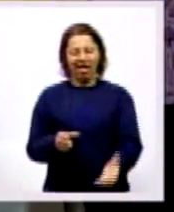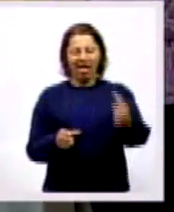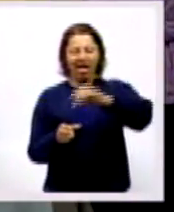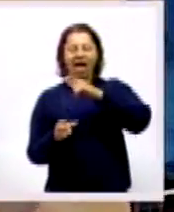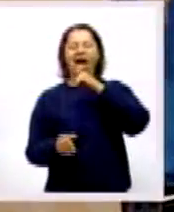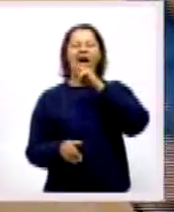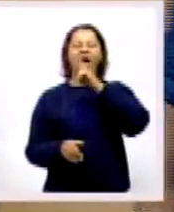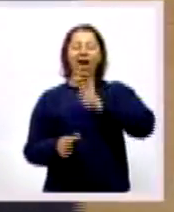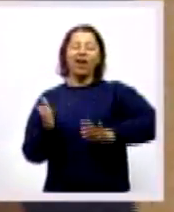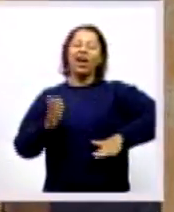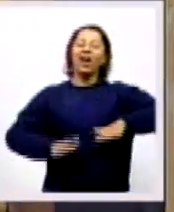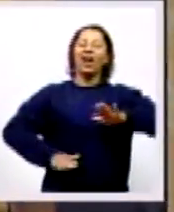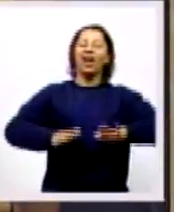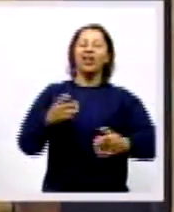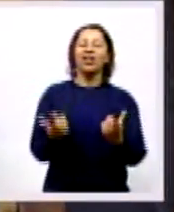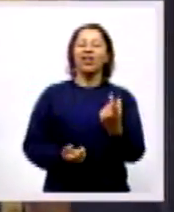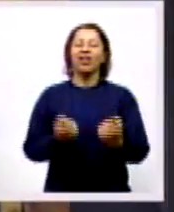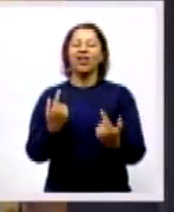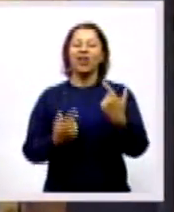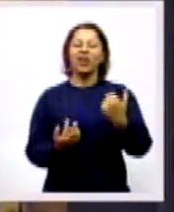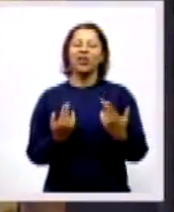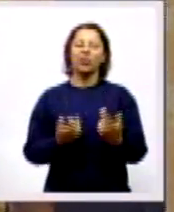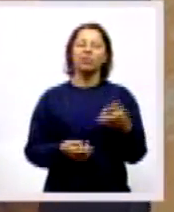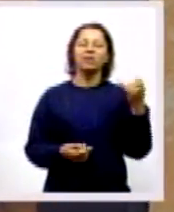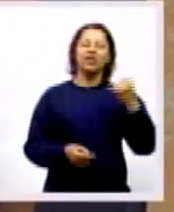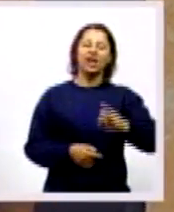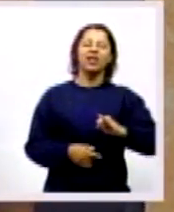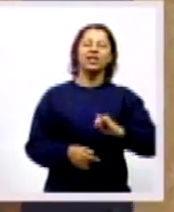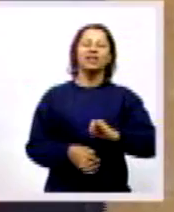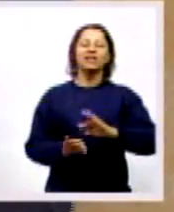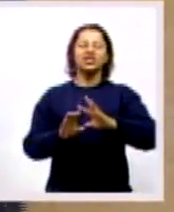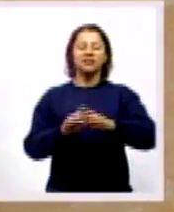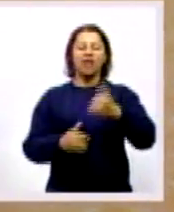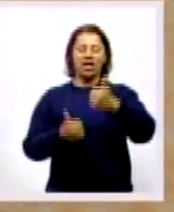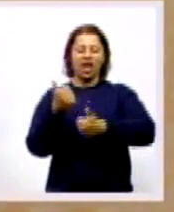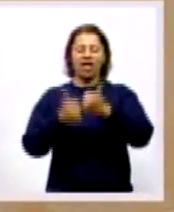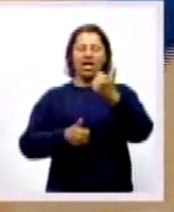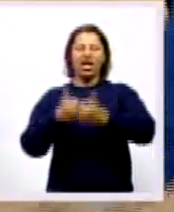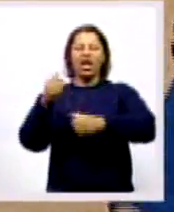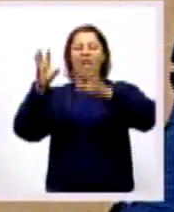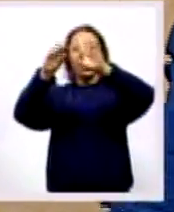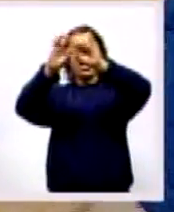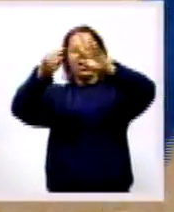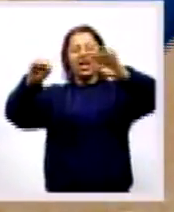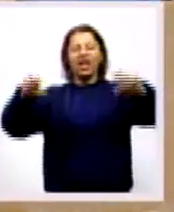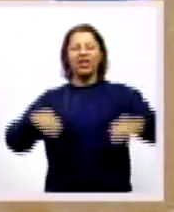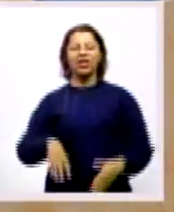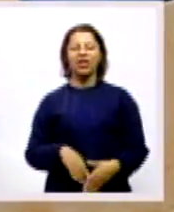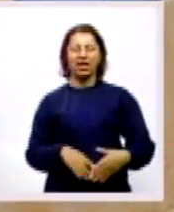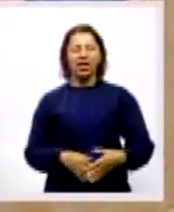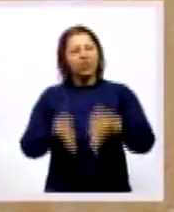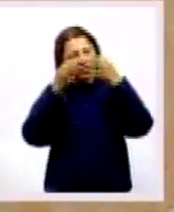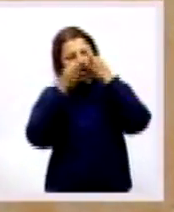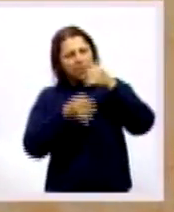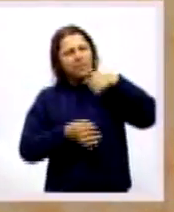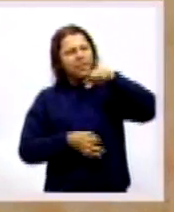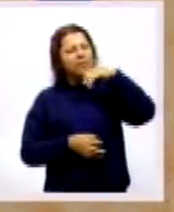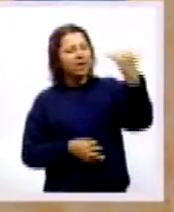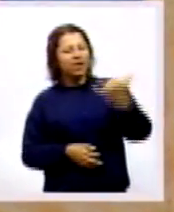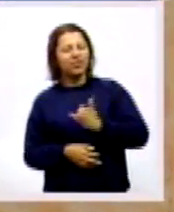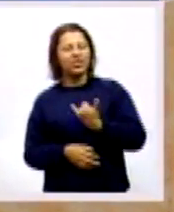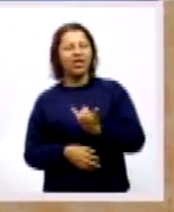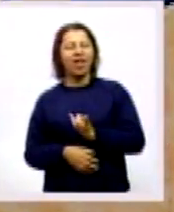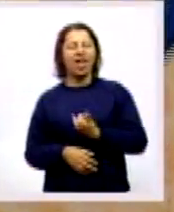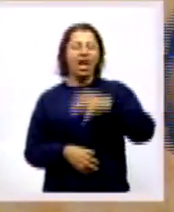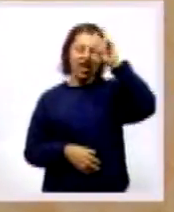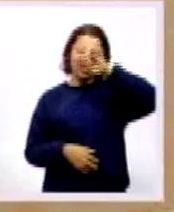E aí, de vez em quando, era como se estivesse jogando arroz em cima do telhado. Escutava isso tudo quando era pequeno, imagina. Antes de dormir, escutava